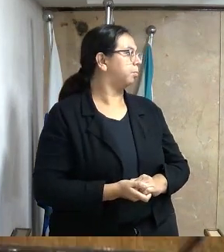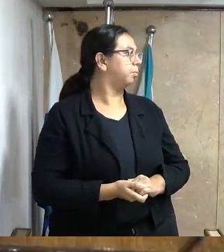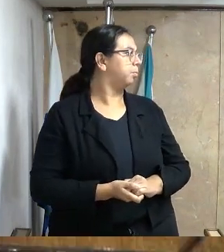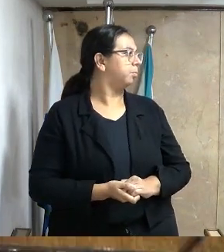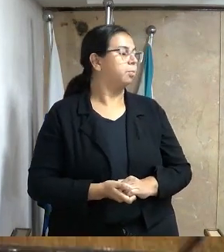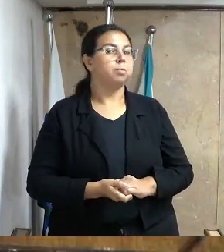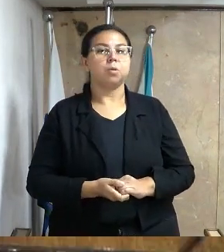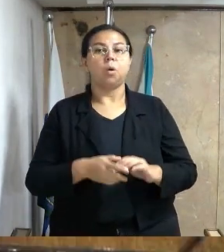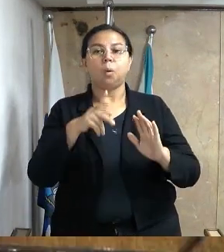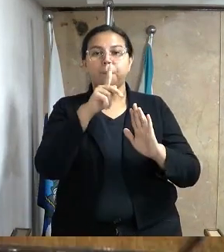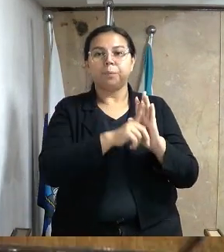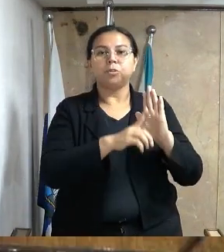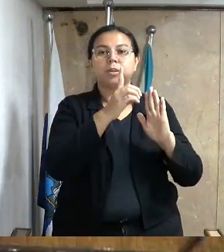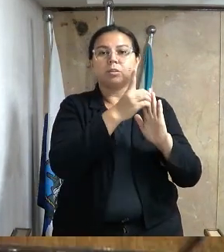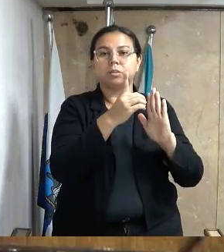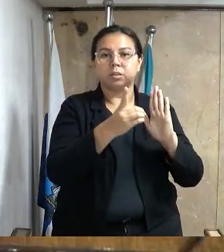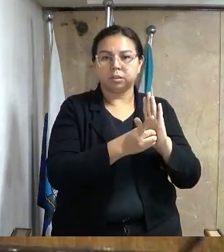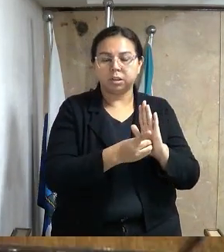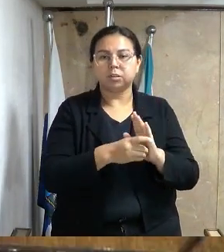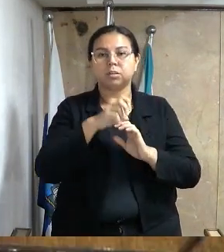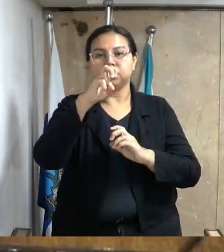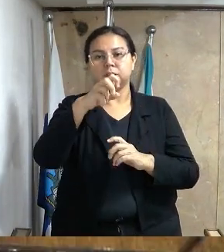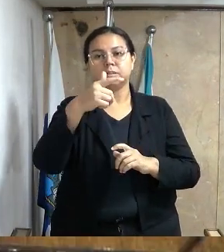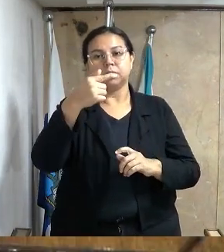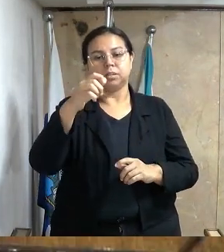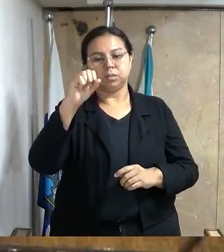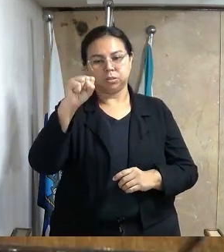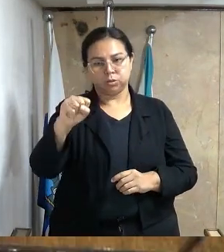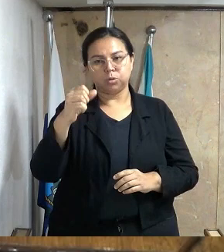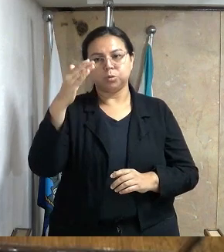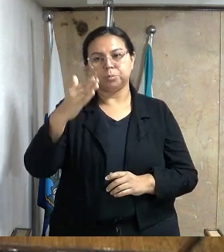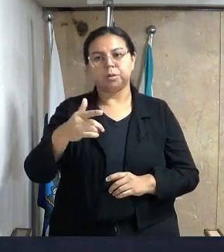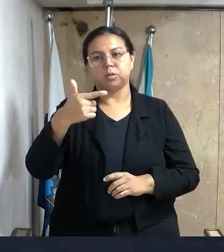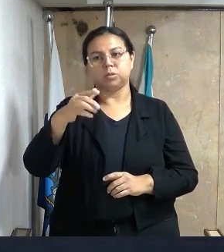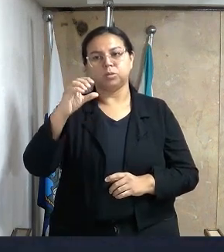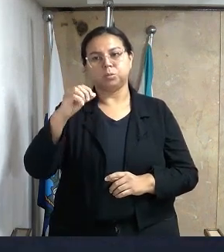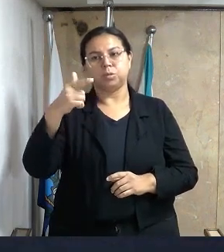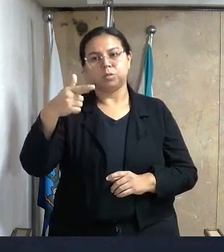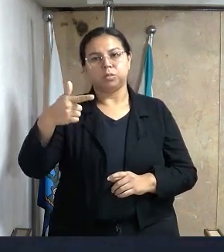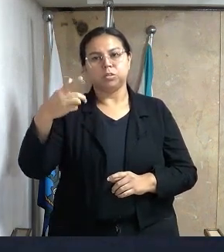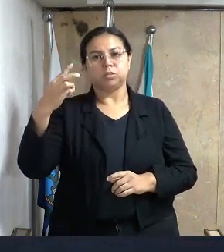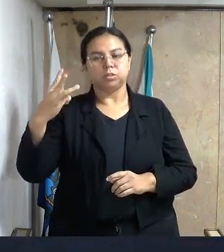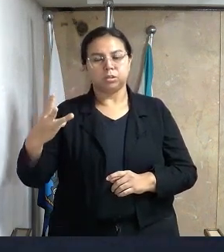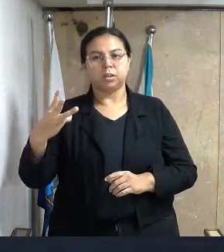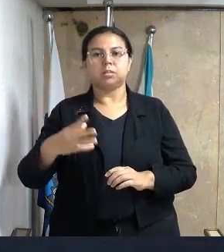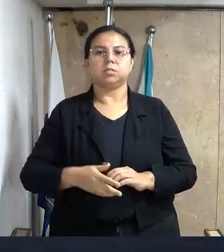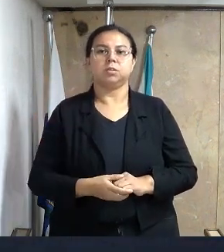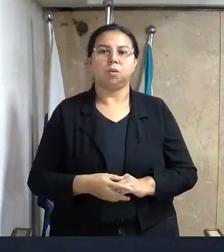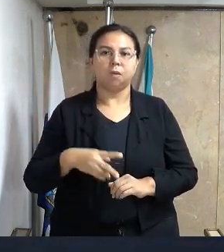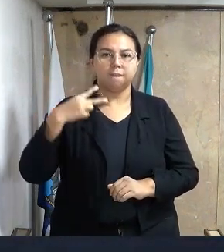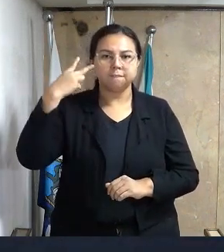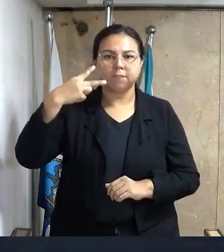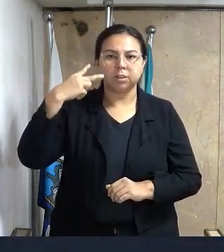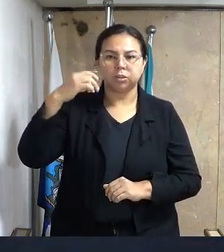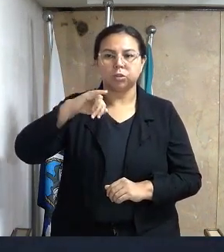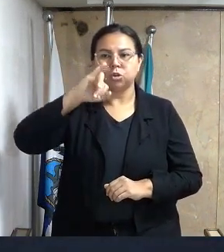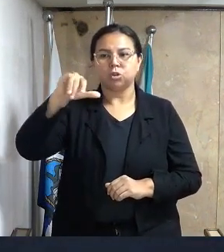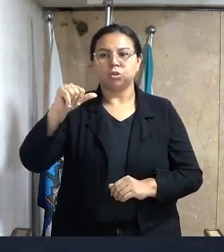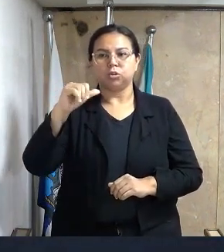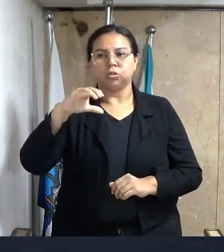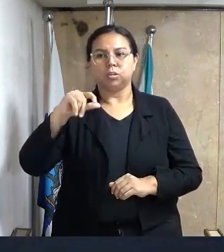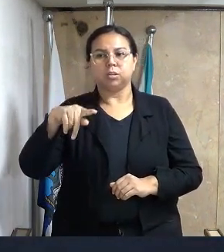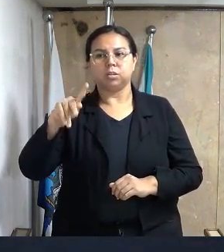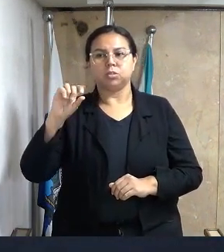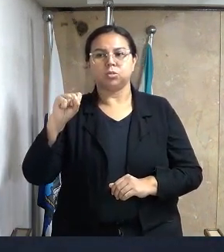Projeto de decreto legislativo 578, barra 2023, do excelentíssimo senhor vereador Jackson Wagner dos Santos